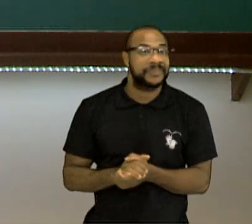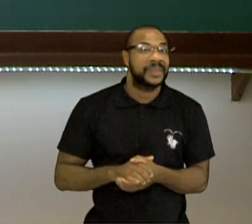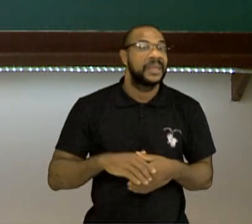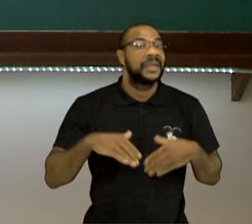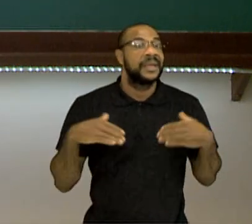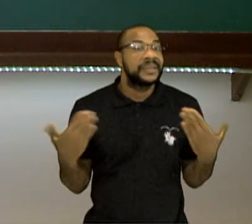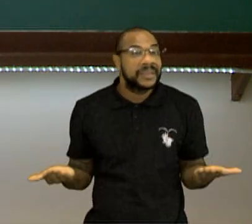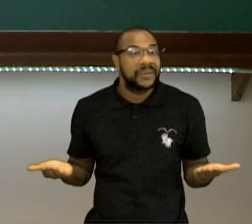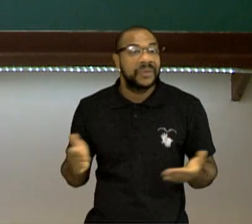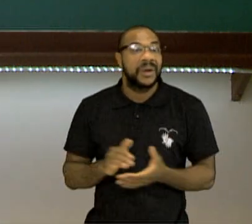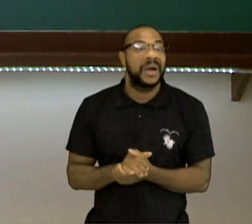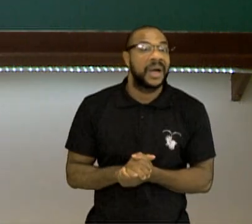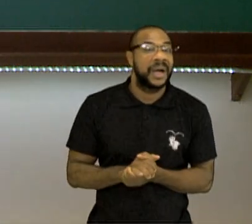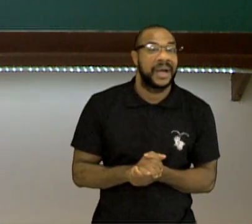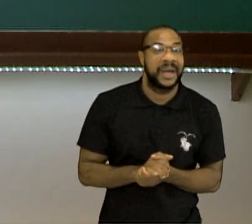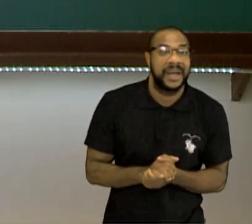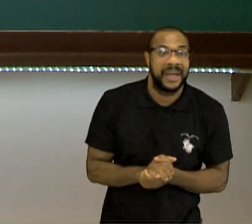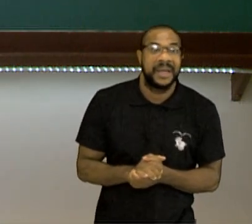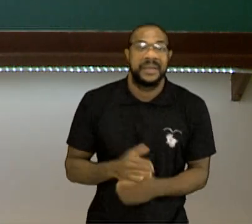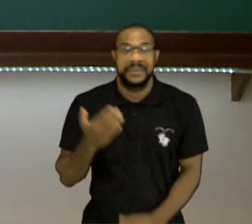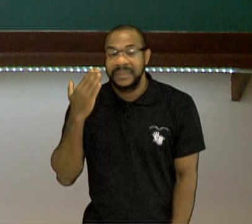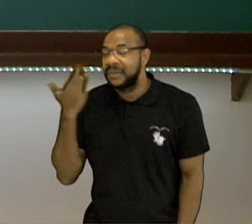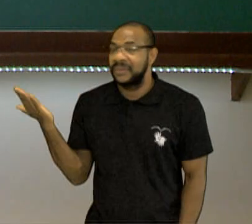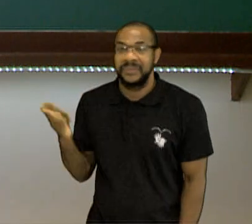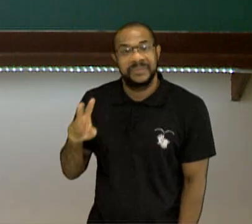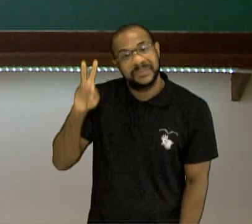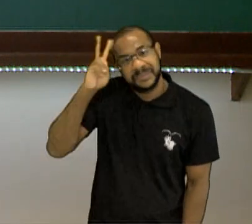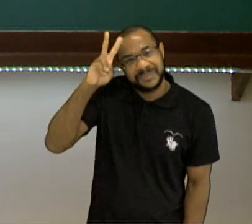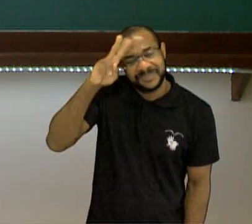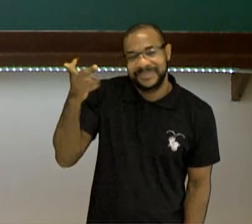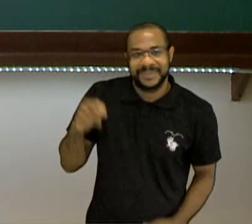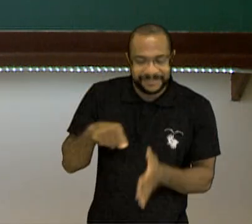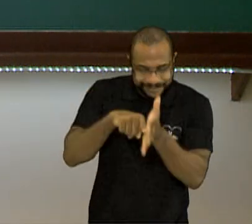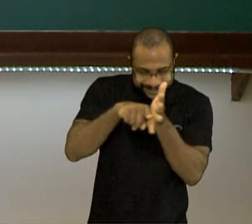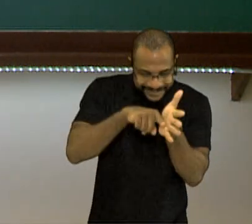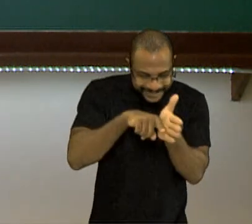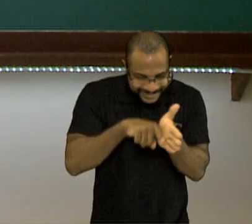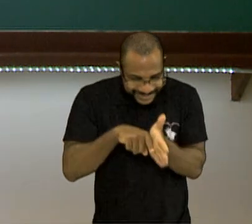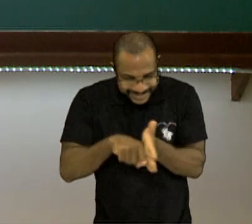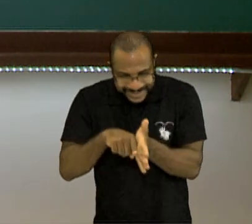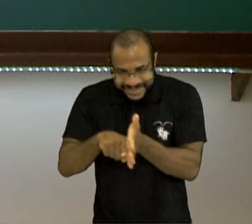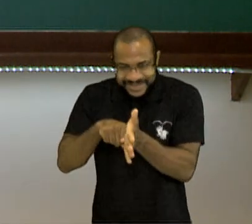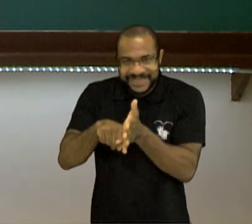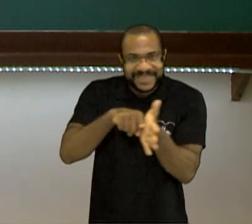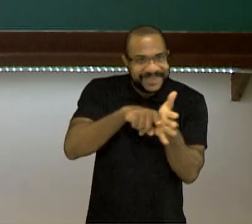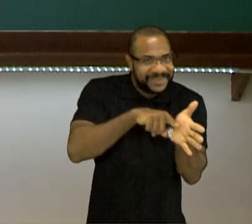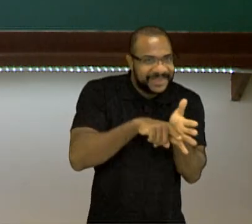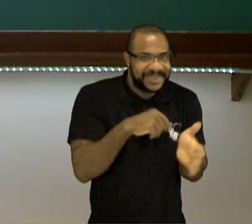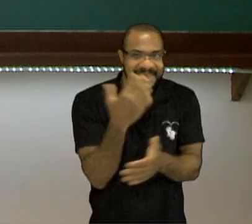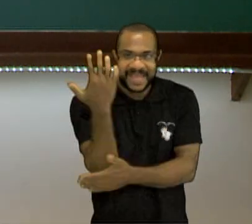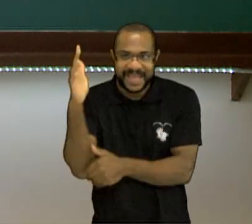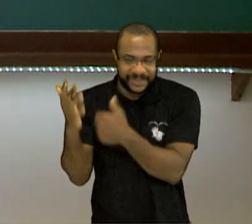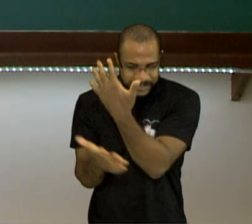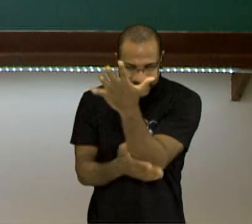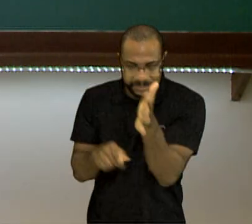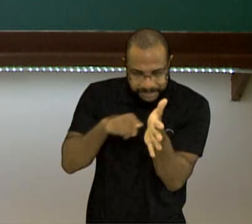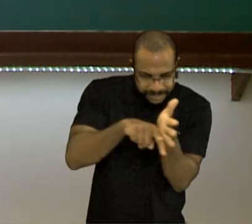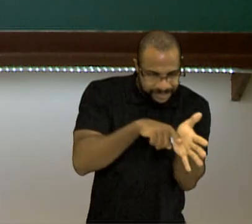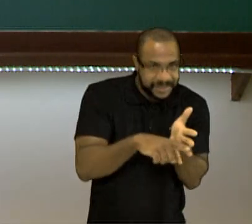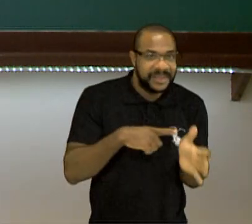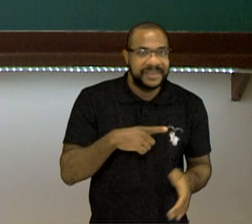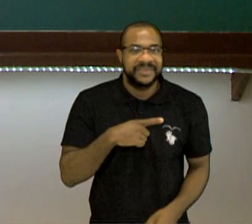já pesquisava na natureza e tinha lá, né, a partir de argilas e terras